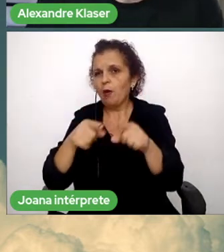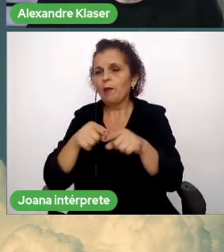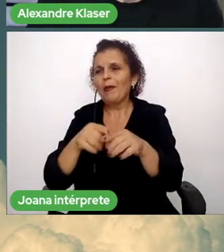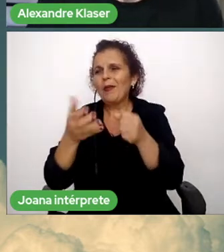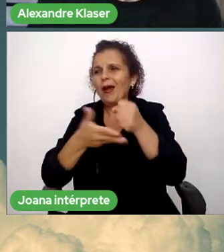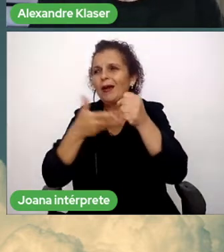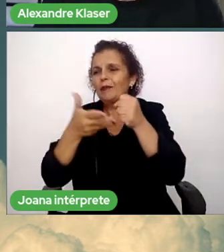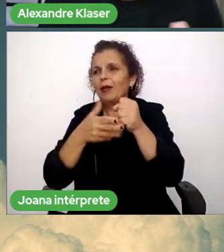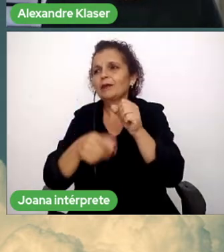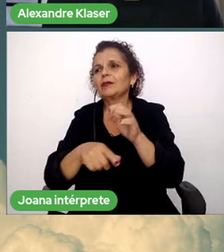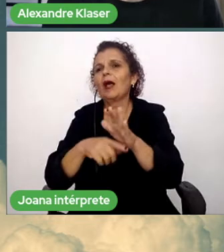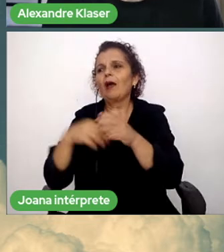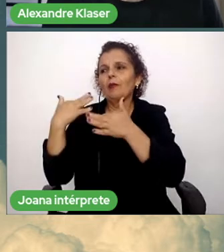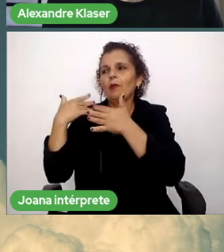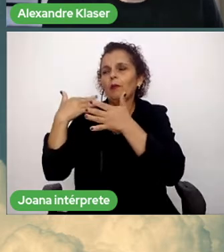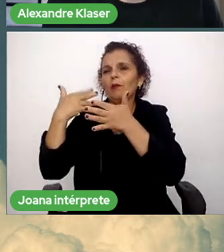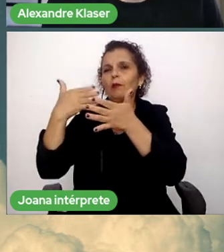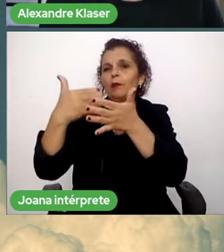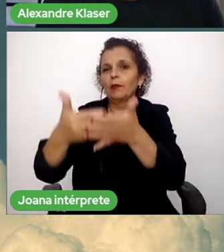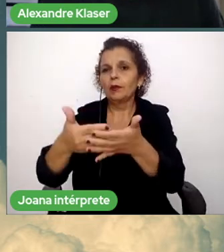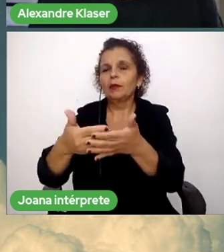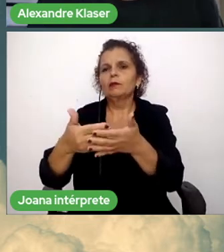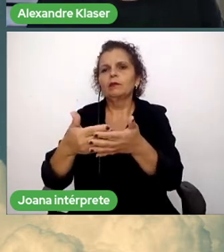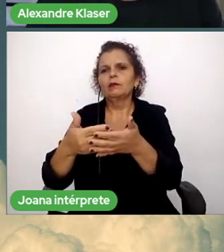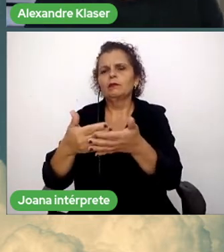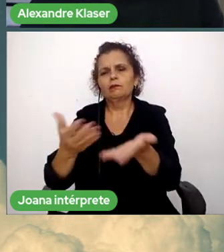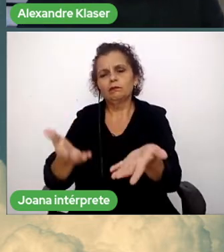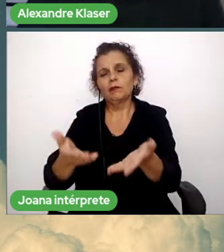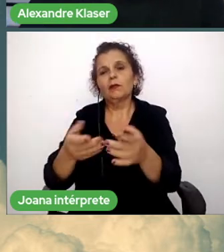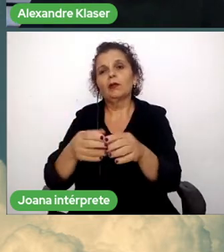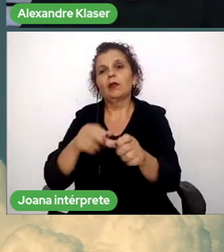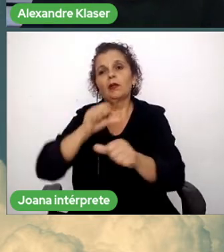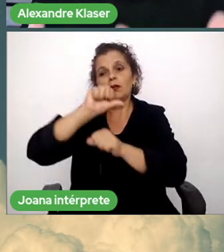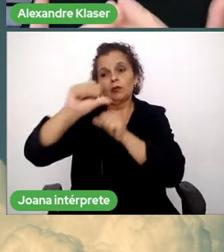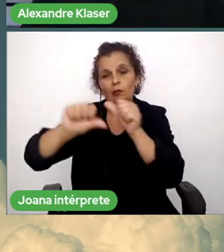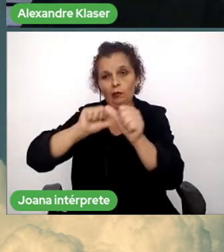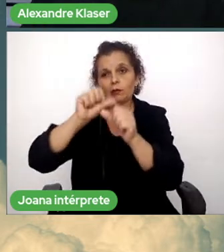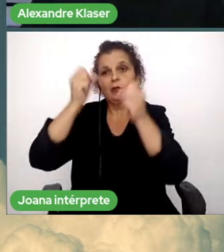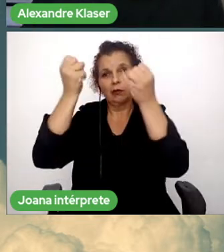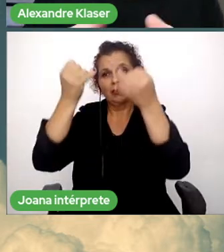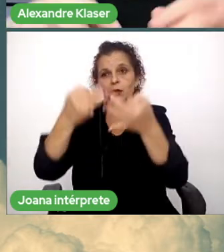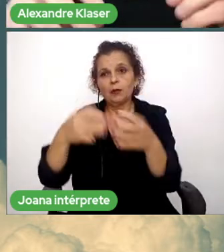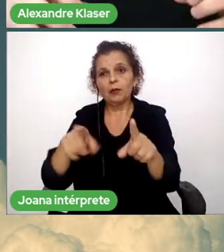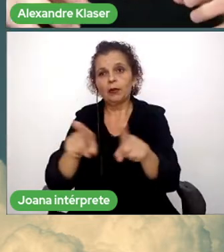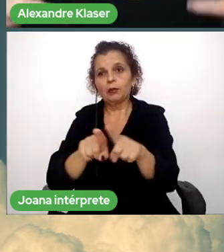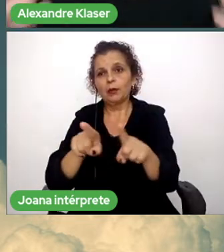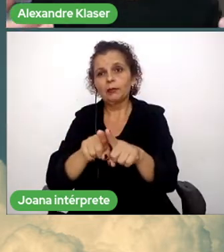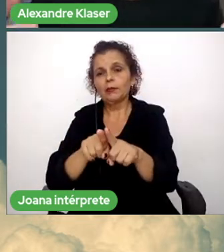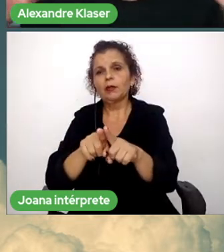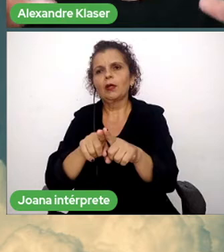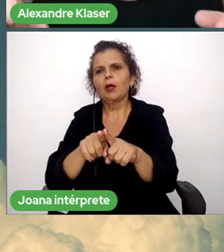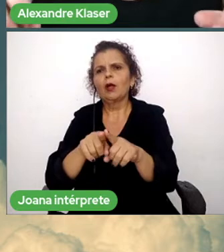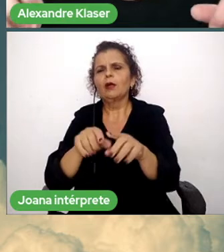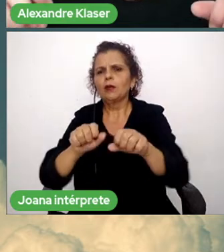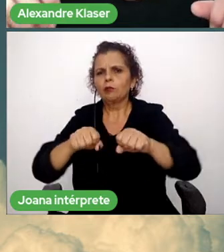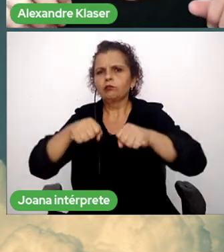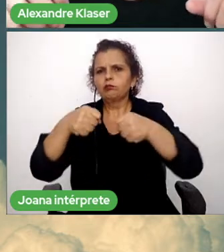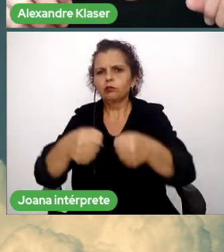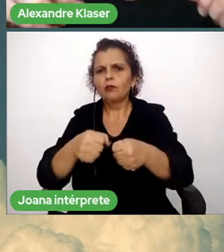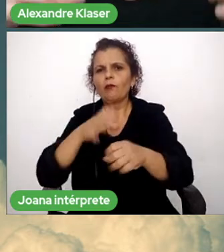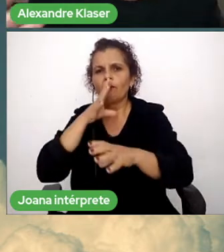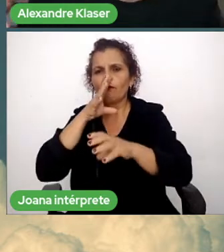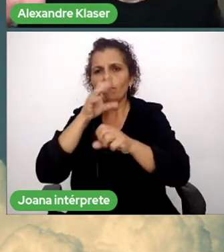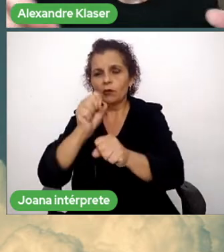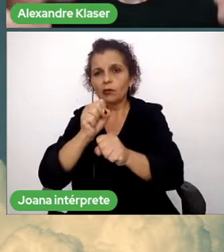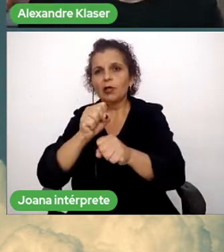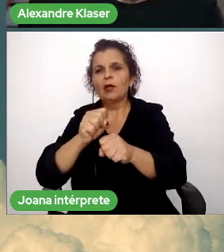legado. A transformação fala disso? Sim, a transformação fala no seguinte ponto, você tem que ter capacidade para